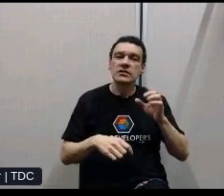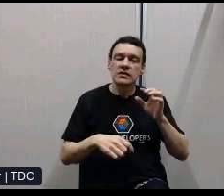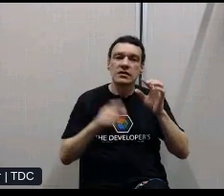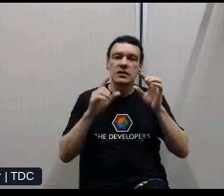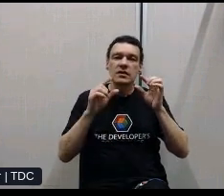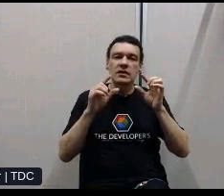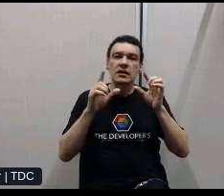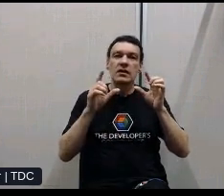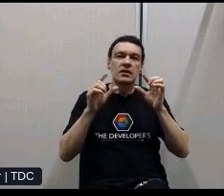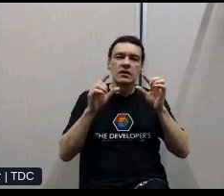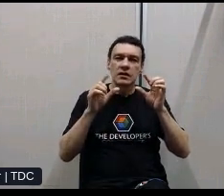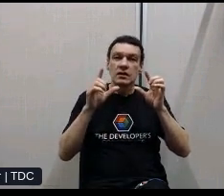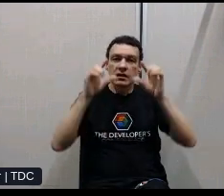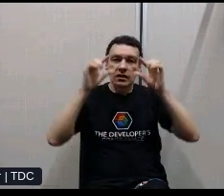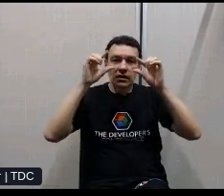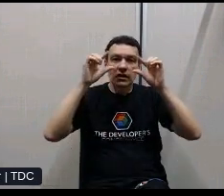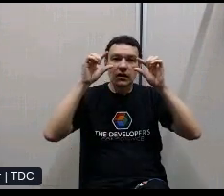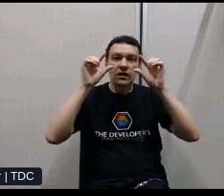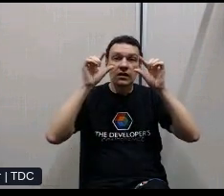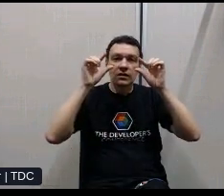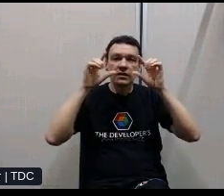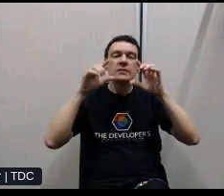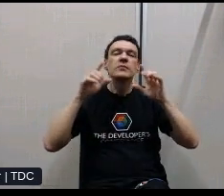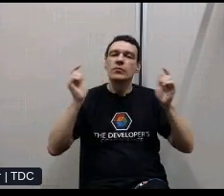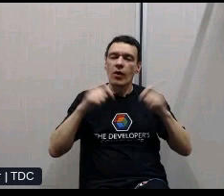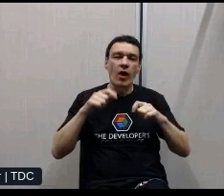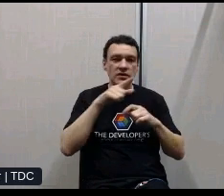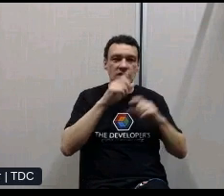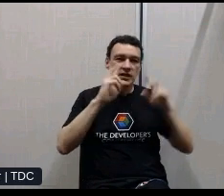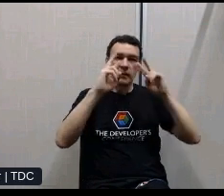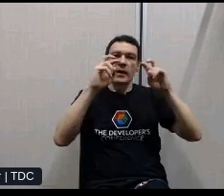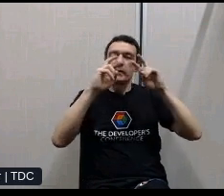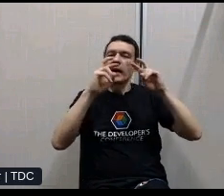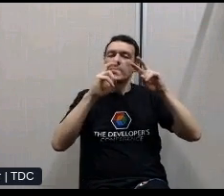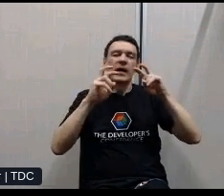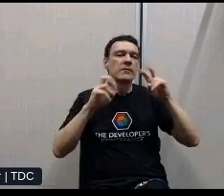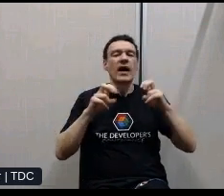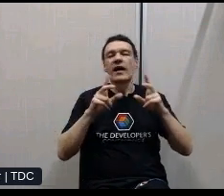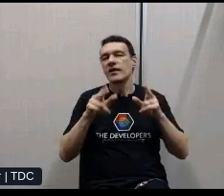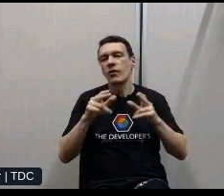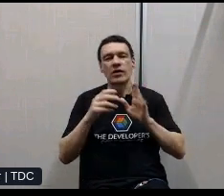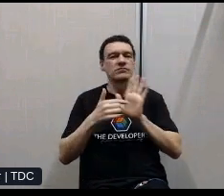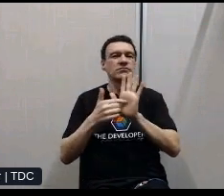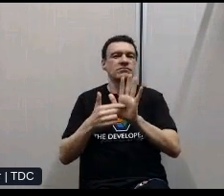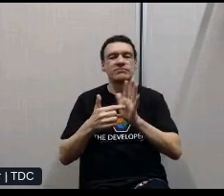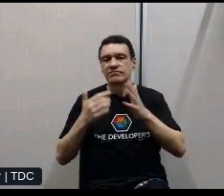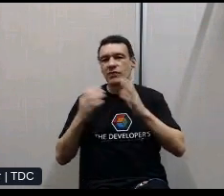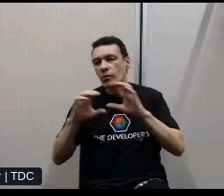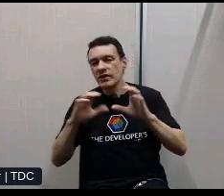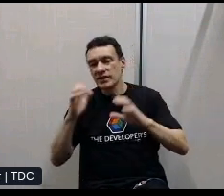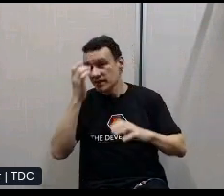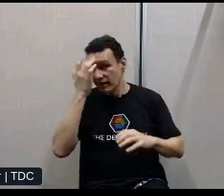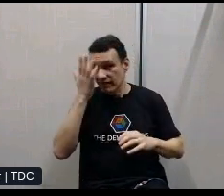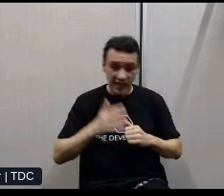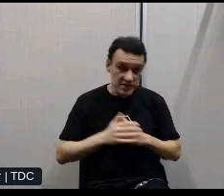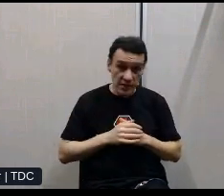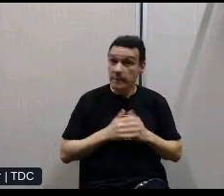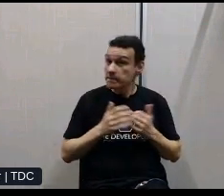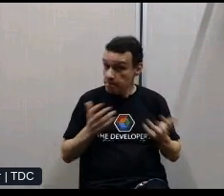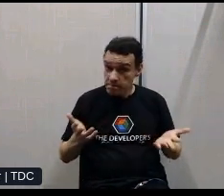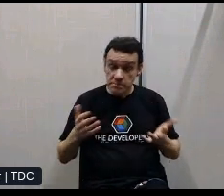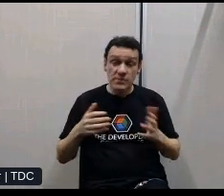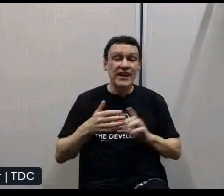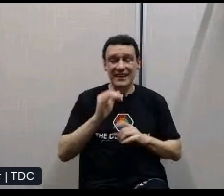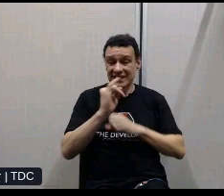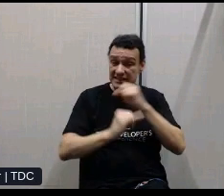que eu trouxe isso? Né? A gente está falando de uma transformação digital, que a gente tem tecnologias por trás. Então, aqui a gente pode